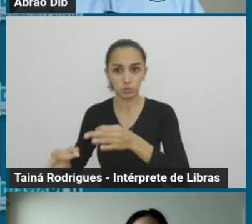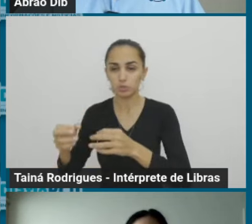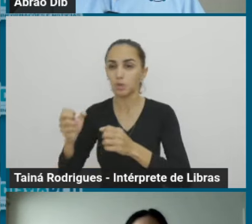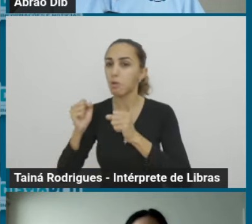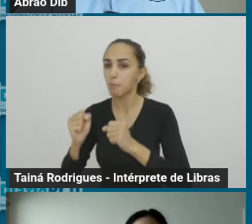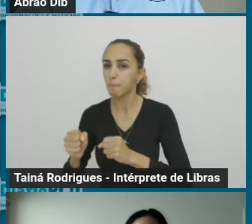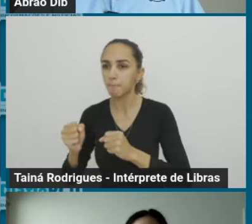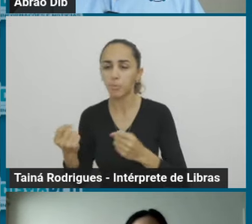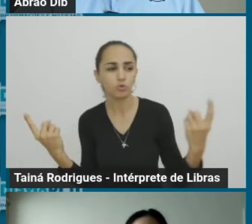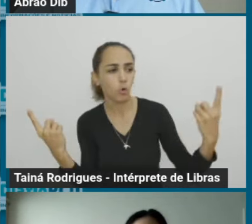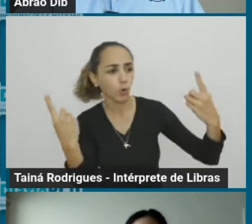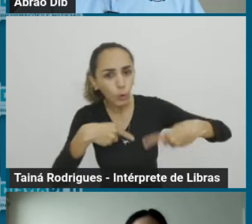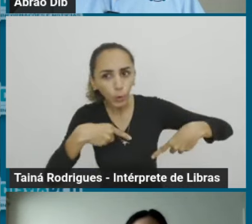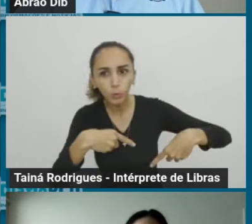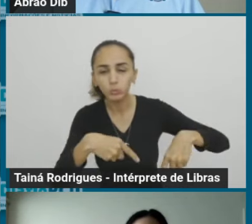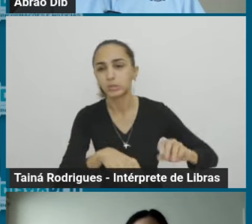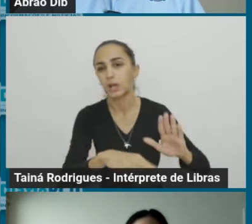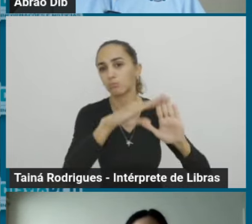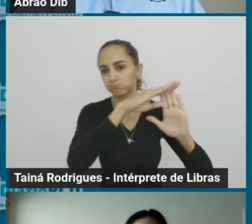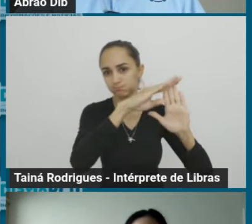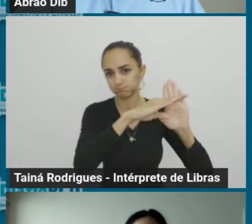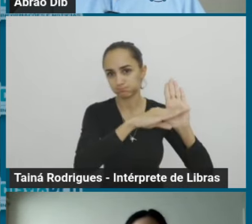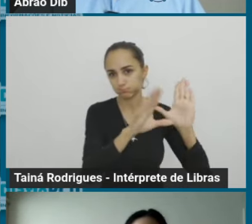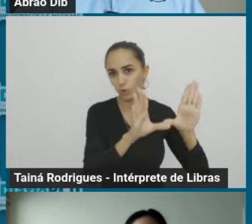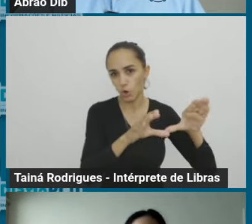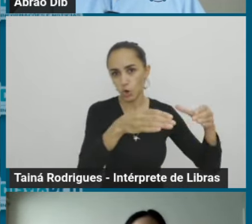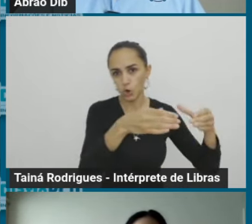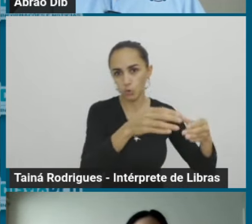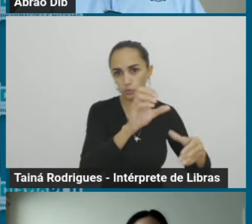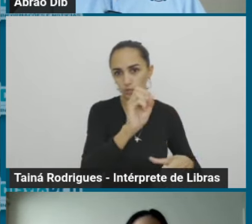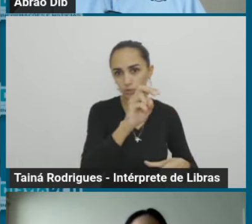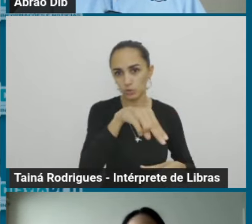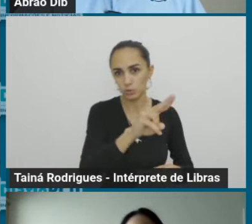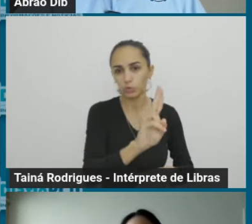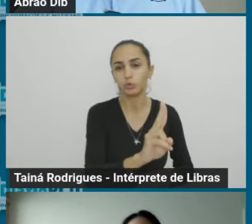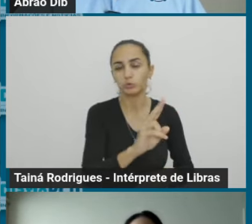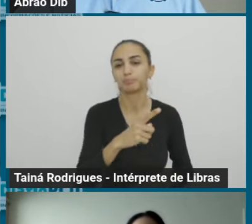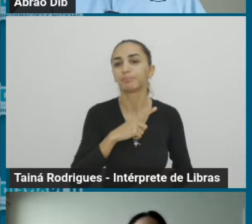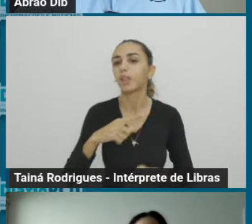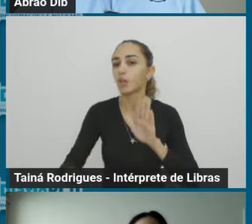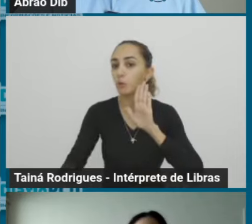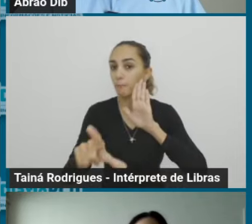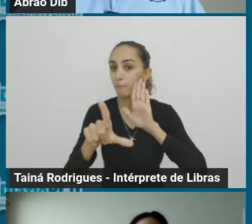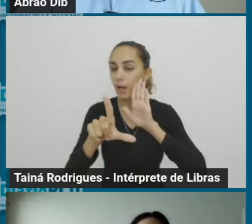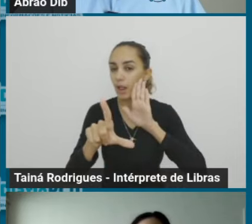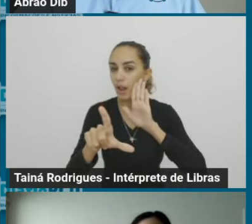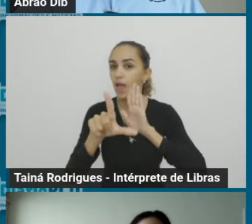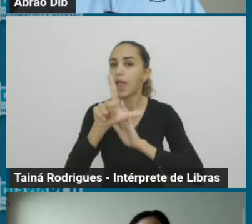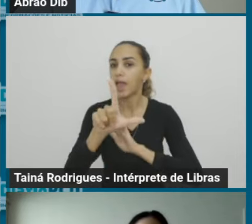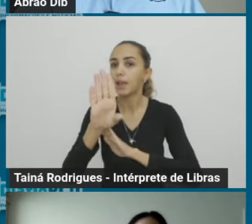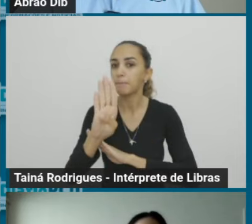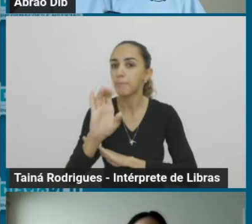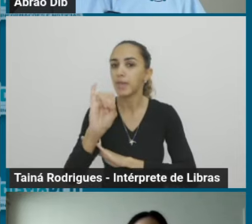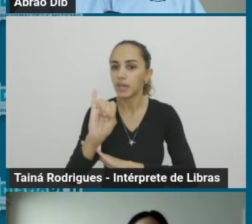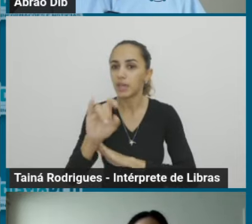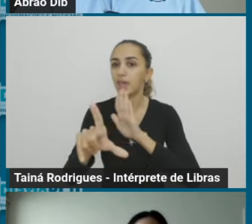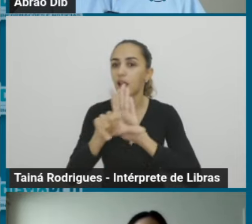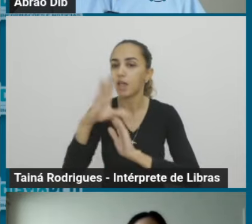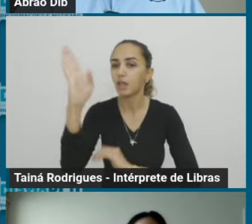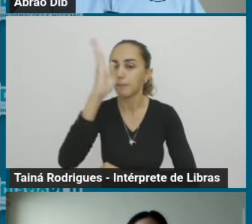em sentido contrário ao que está na Convenção da ONU. Nós temos uma lei brasileira de inclusão e nós temos